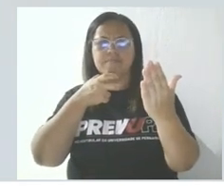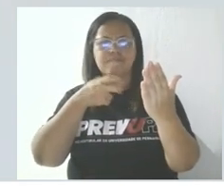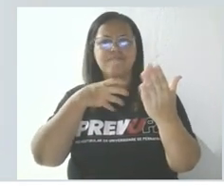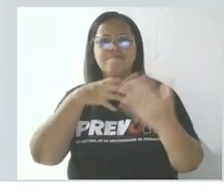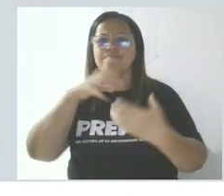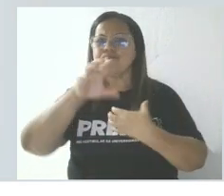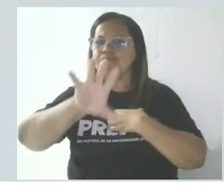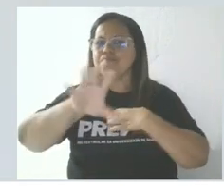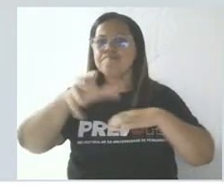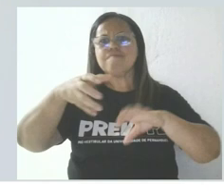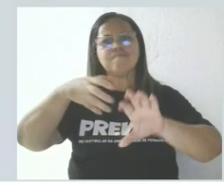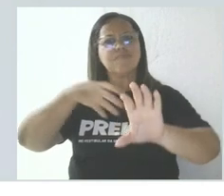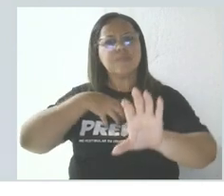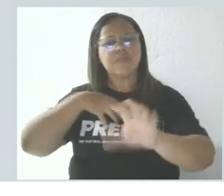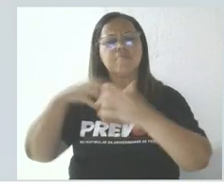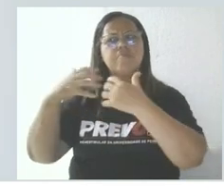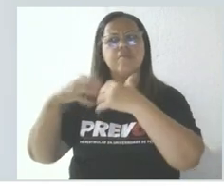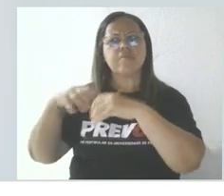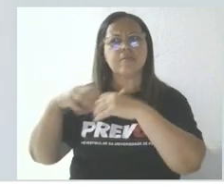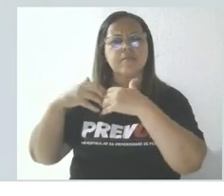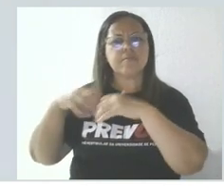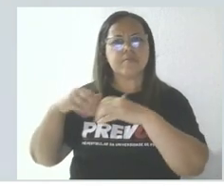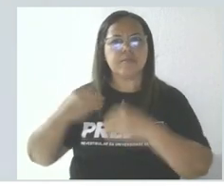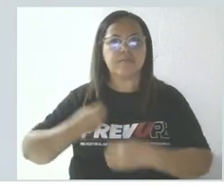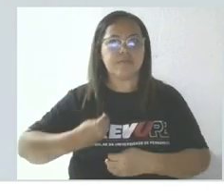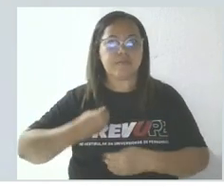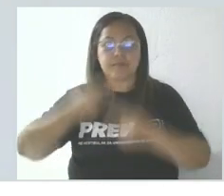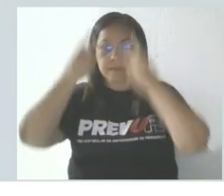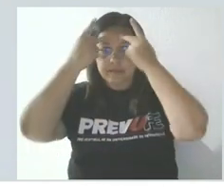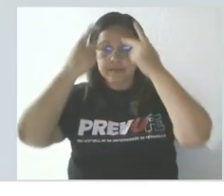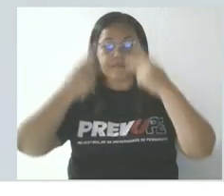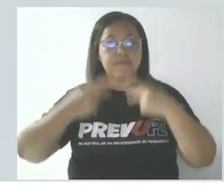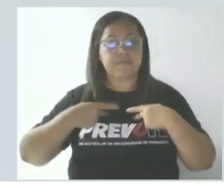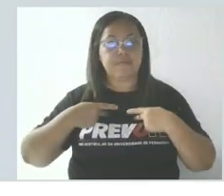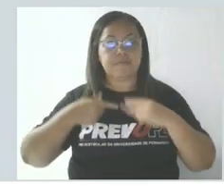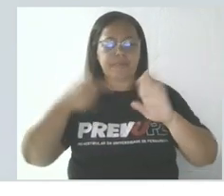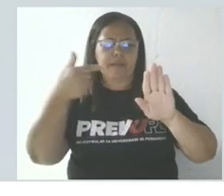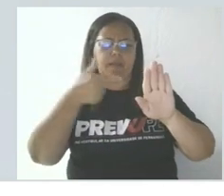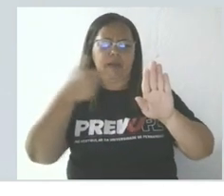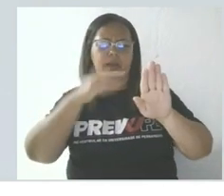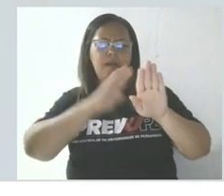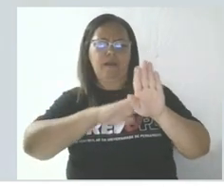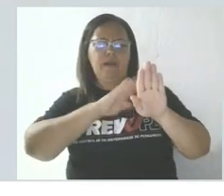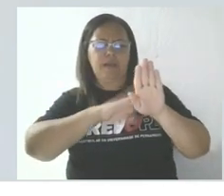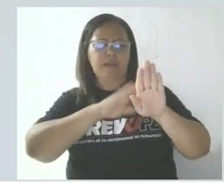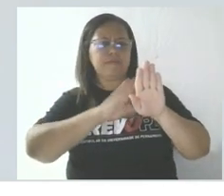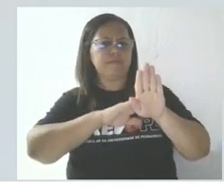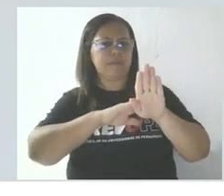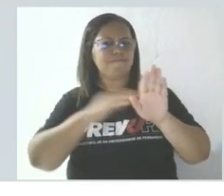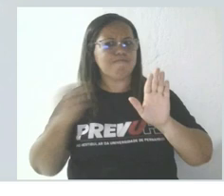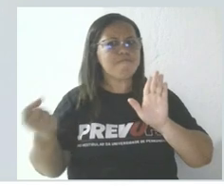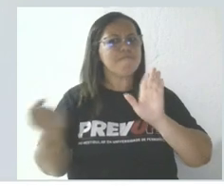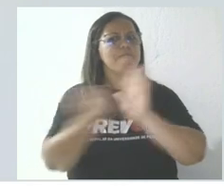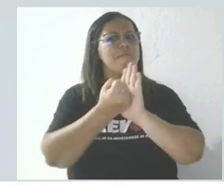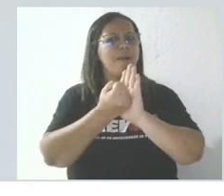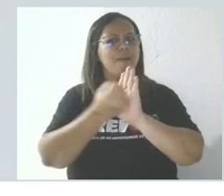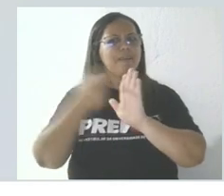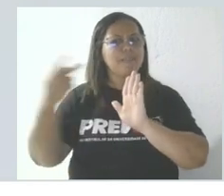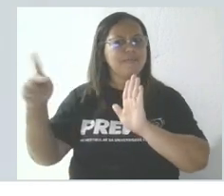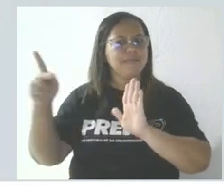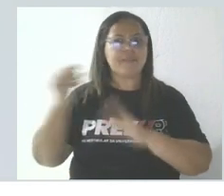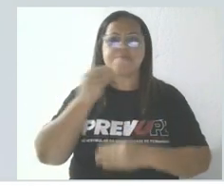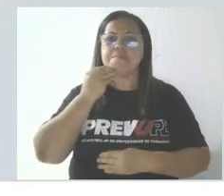empatia e reflexões sobre a existência humana a ironia e o sarcasmo que se tornaram marcas registradas de Machado de